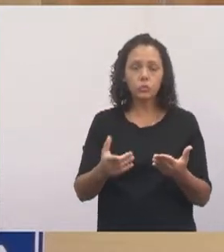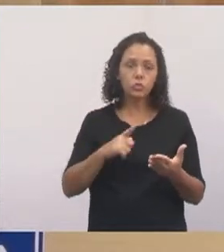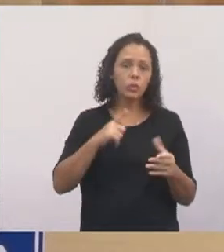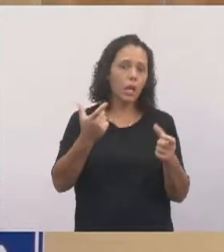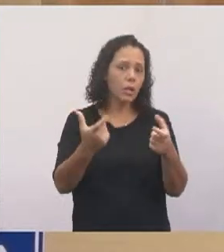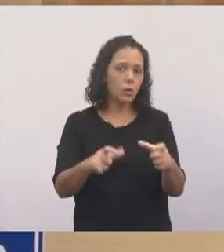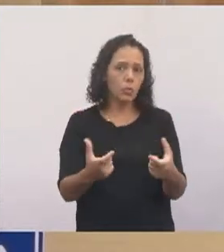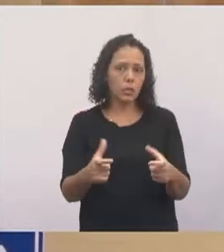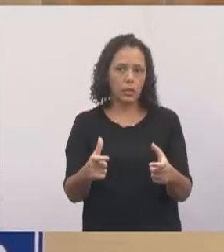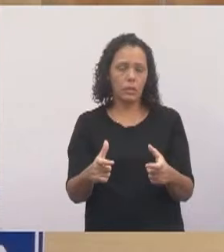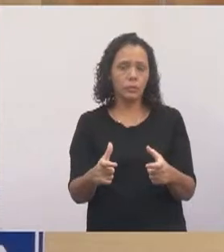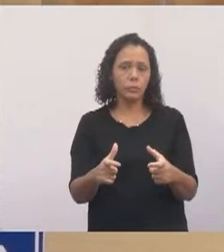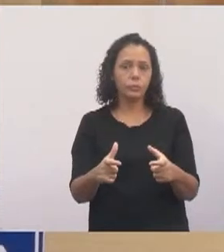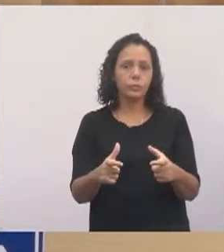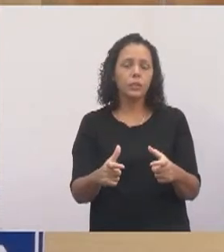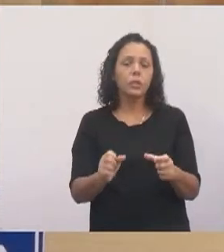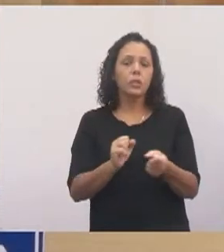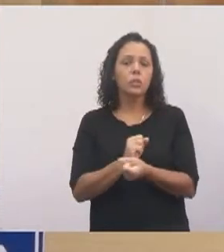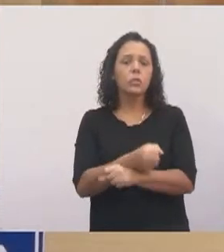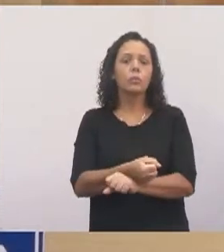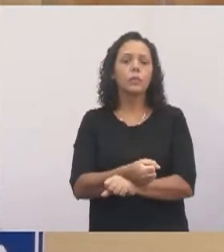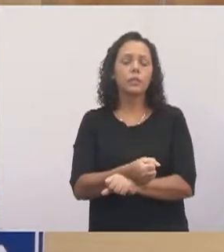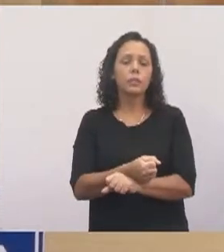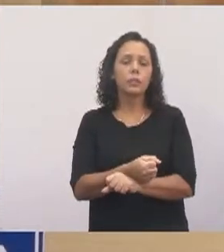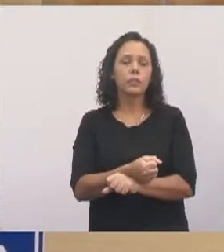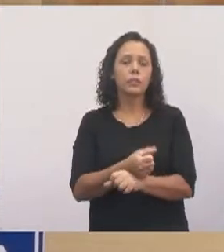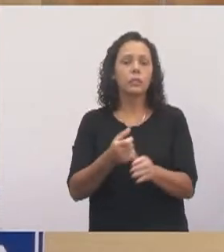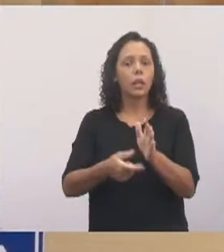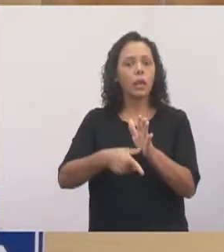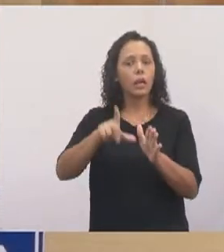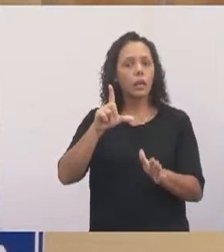espaço e obrigatoriedade prévia